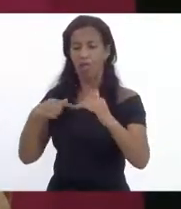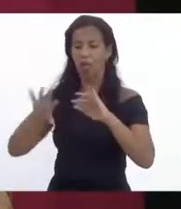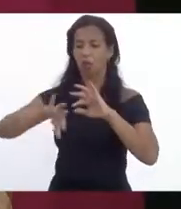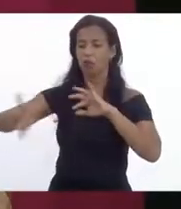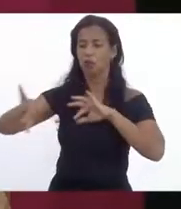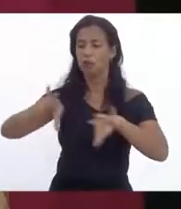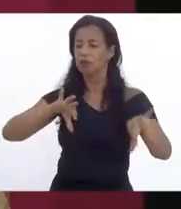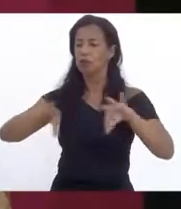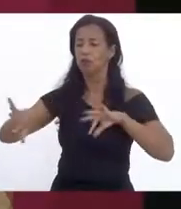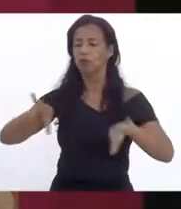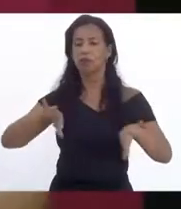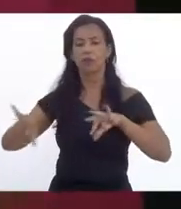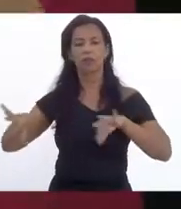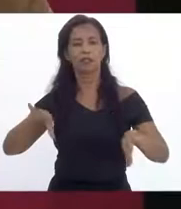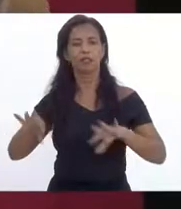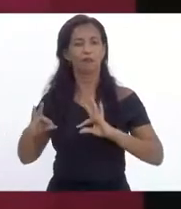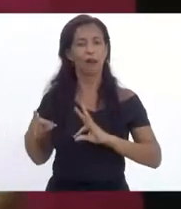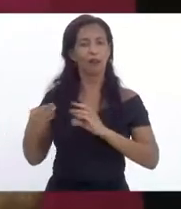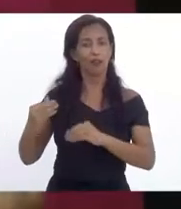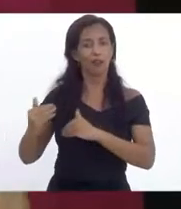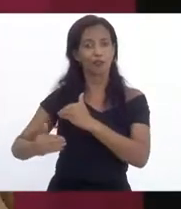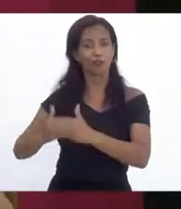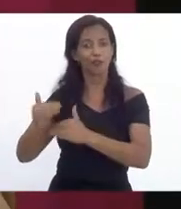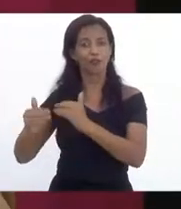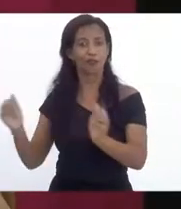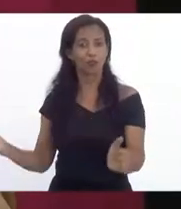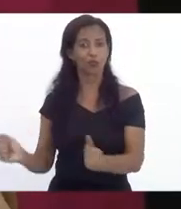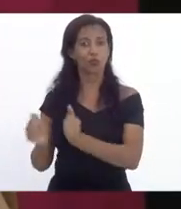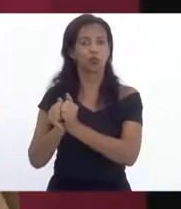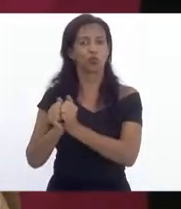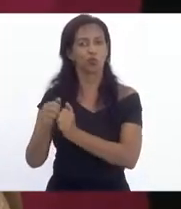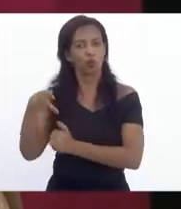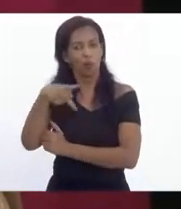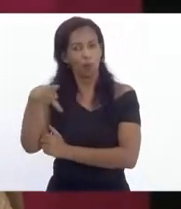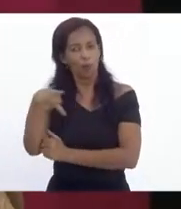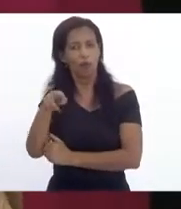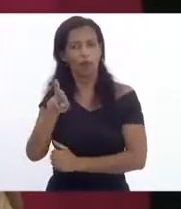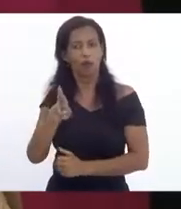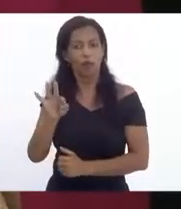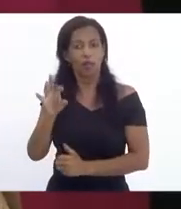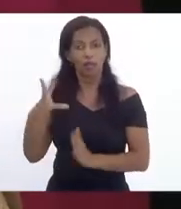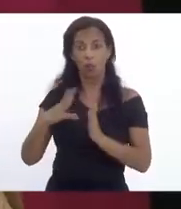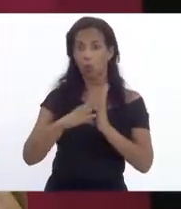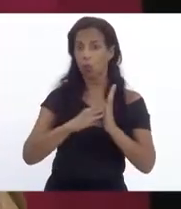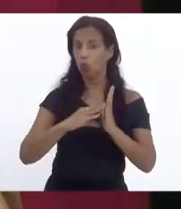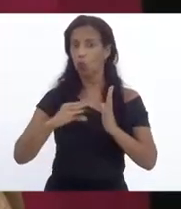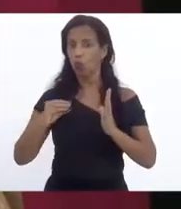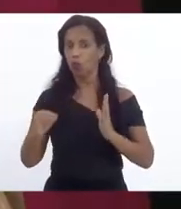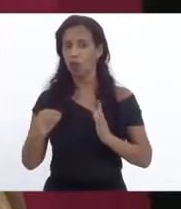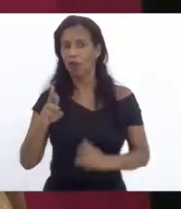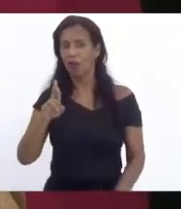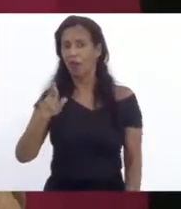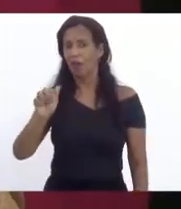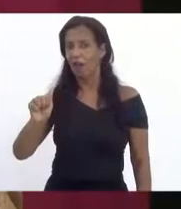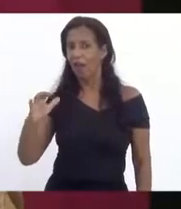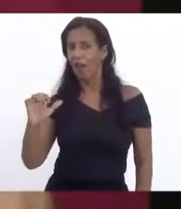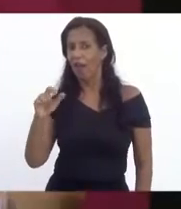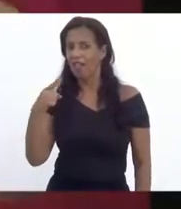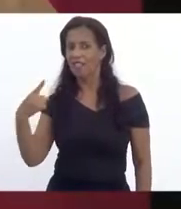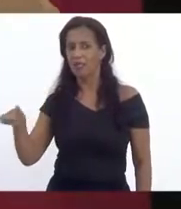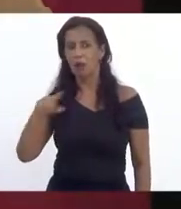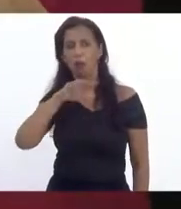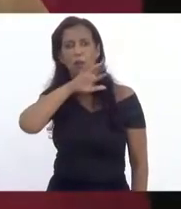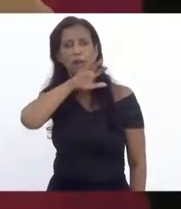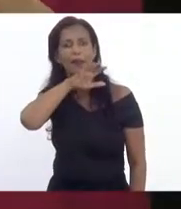seleciono, e estamos desenvolvendo, junto com a professora Rita, um modelo de ração para esses